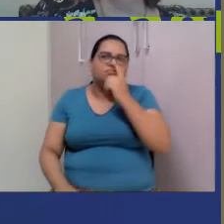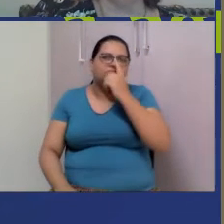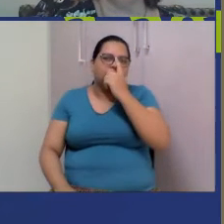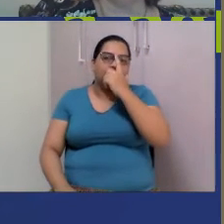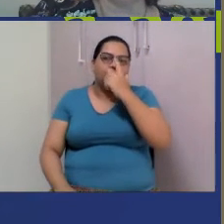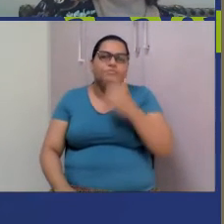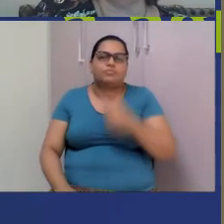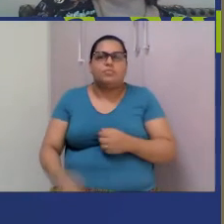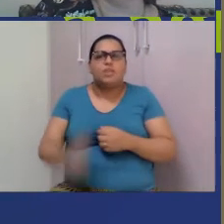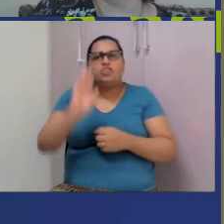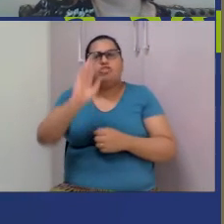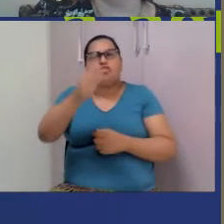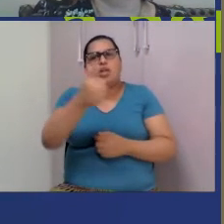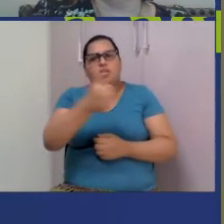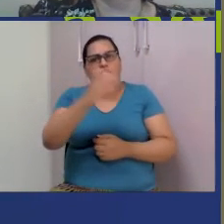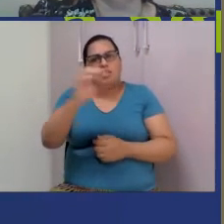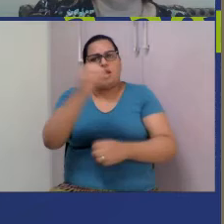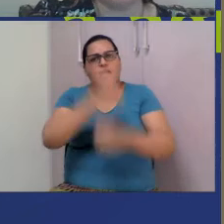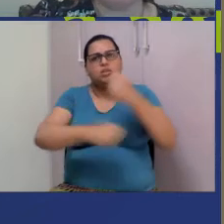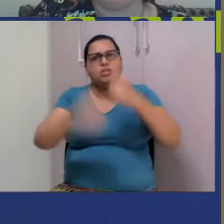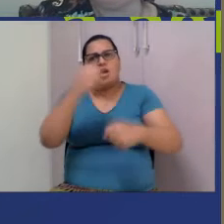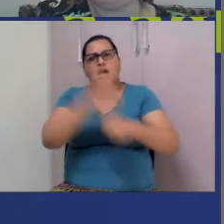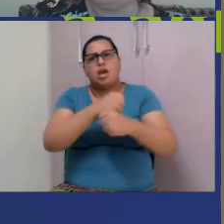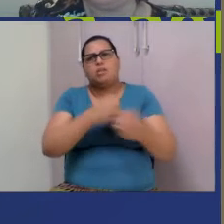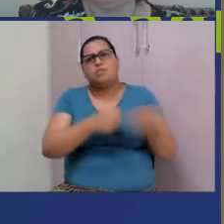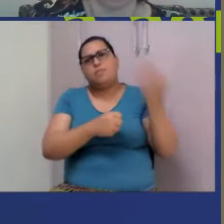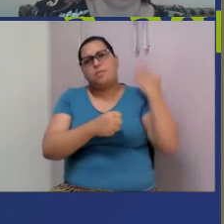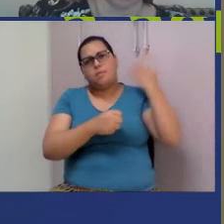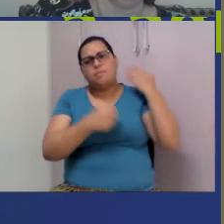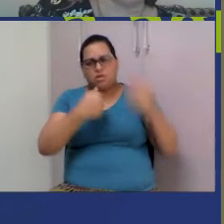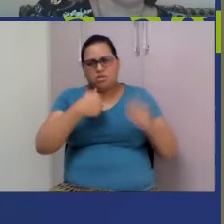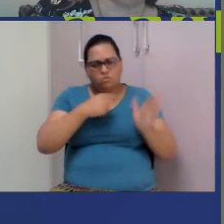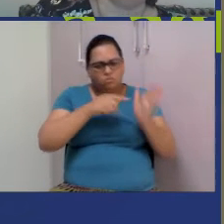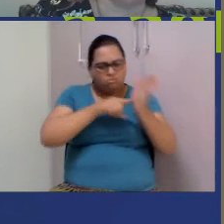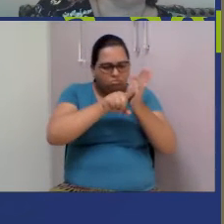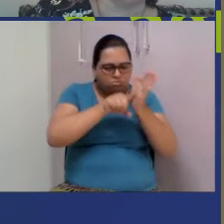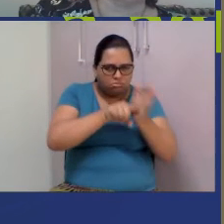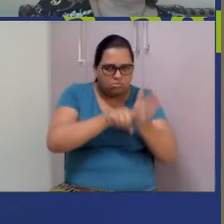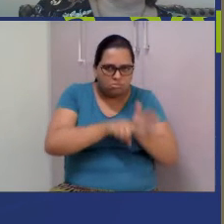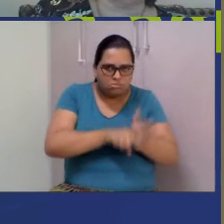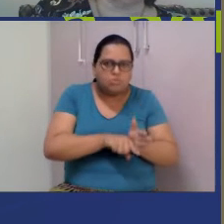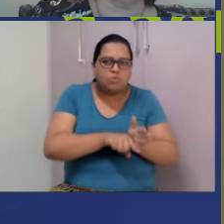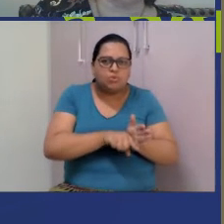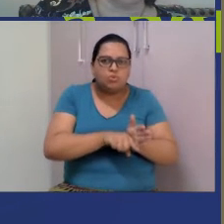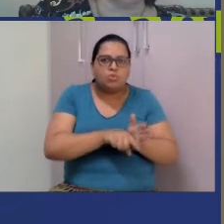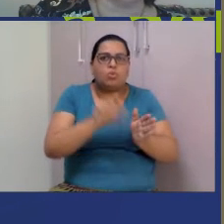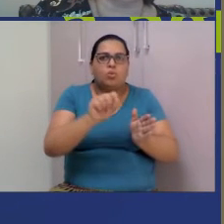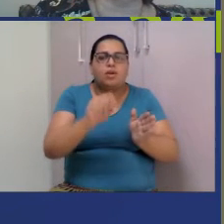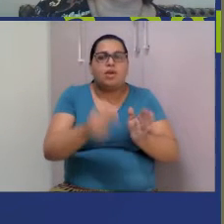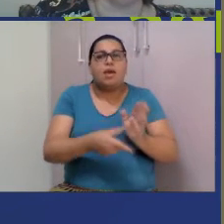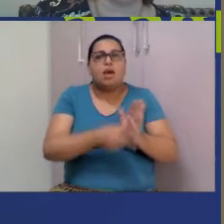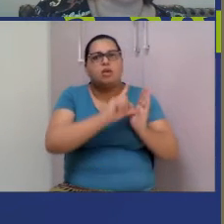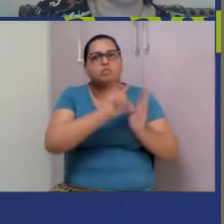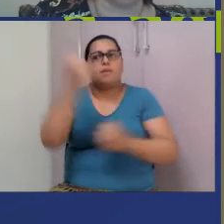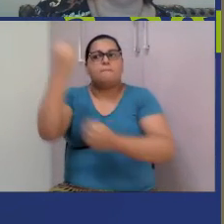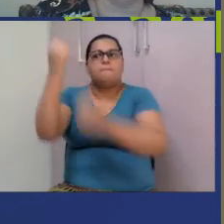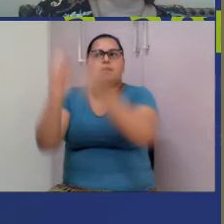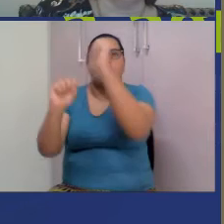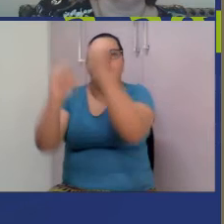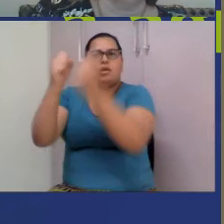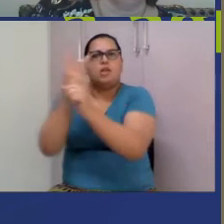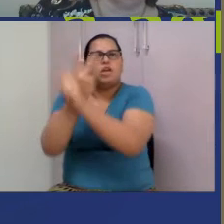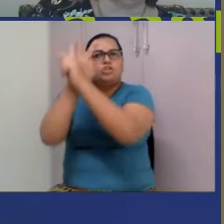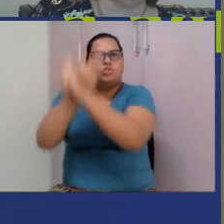anos, antes das máquinas de genoma funcional. Esse animal que vocês estão vendo aqui em cima se chama